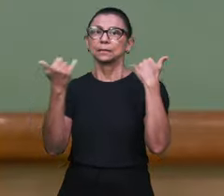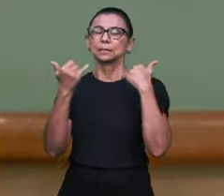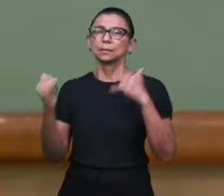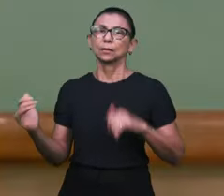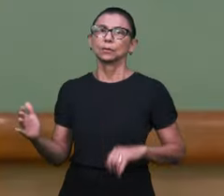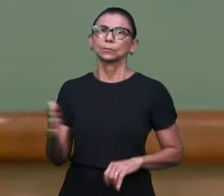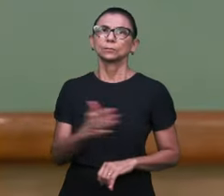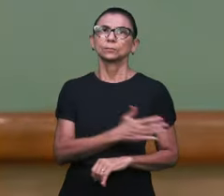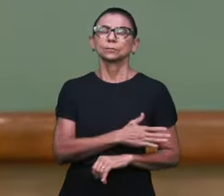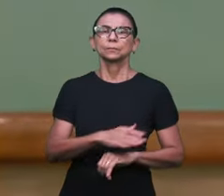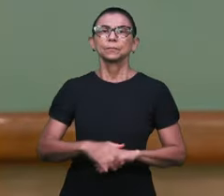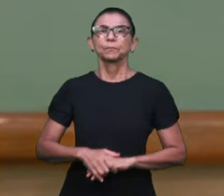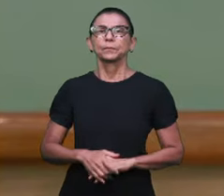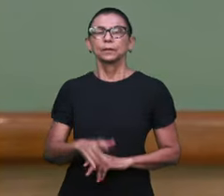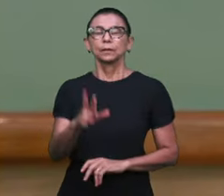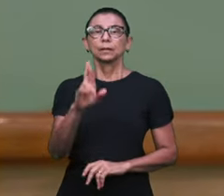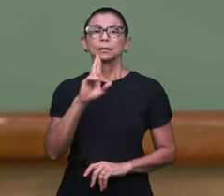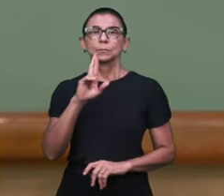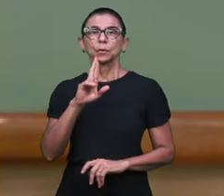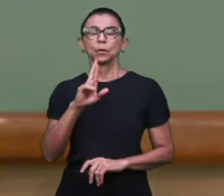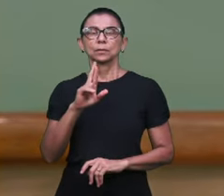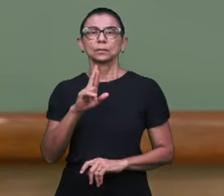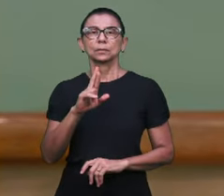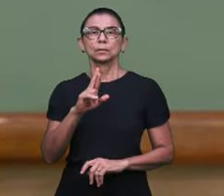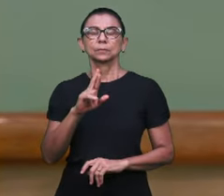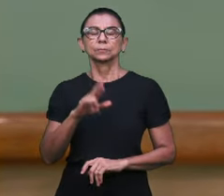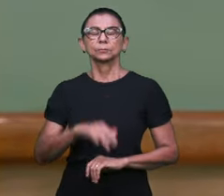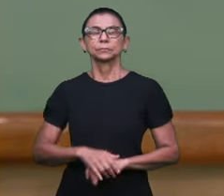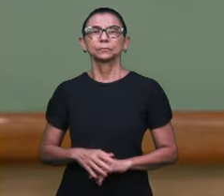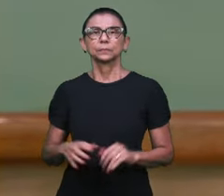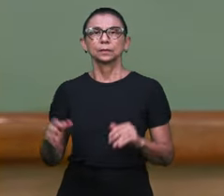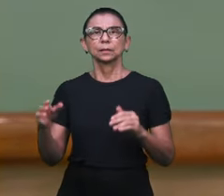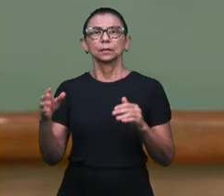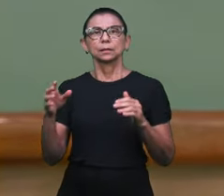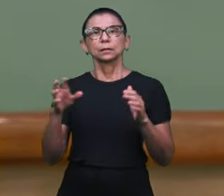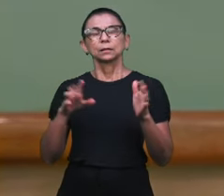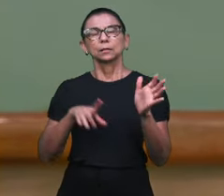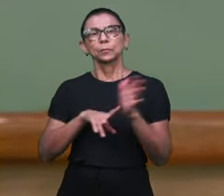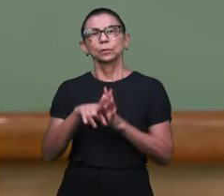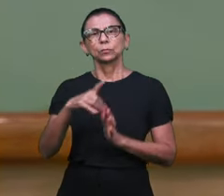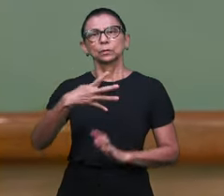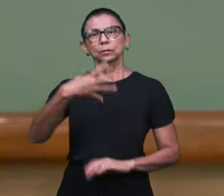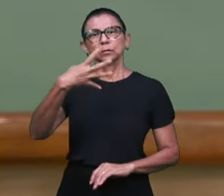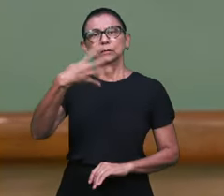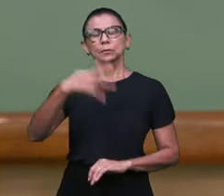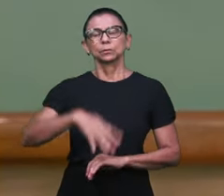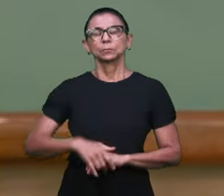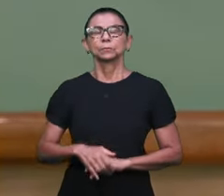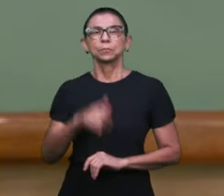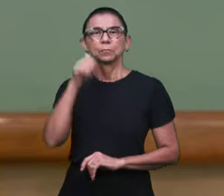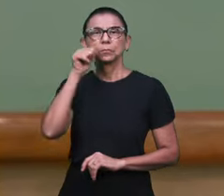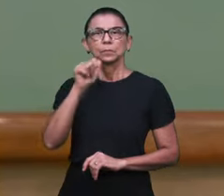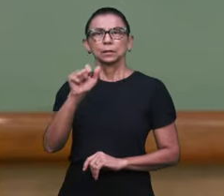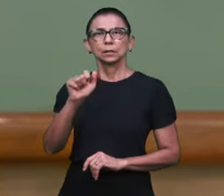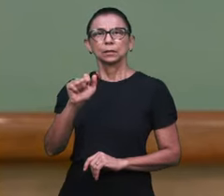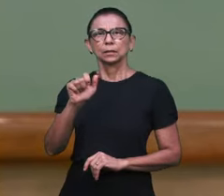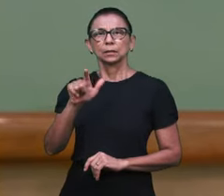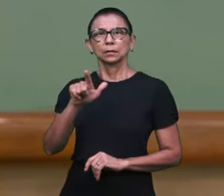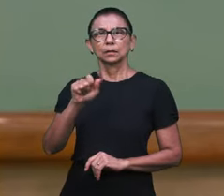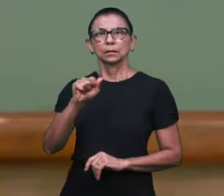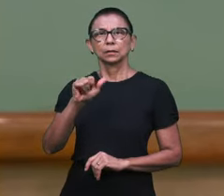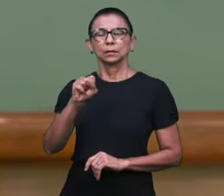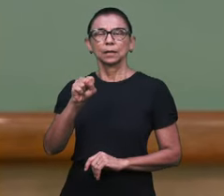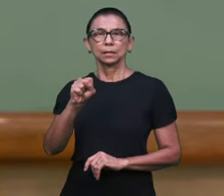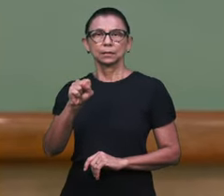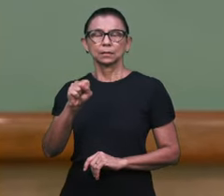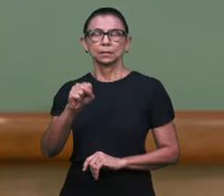vai nos dar essa resposta agora da quarta pergunta vai ser uma jovem. Ela é a irmã Laís Oliveira, da nossa igreja de União